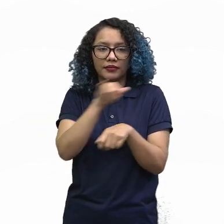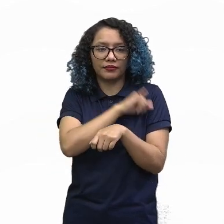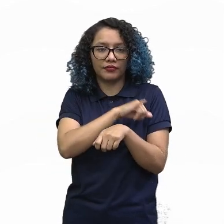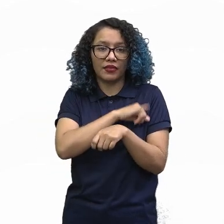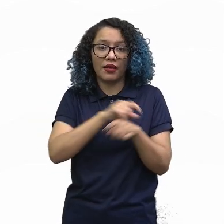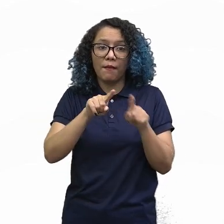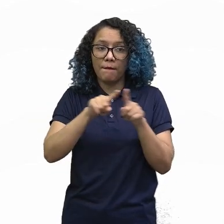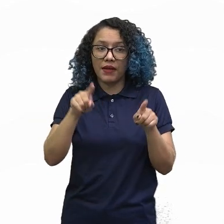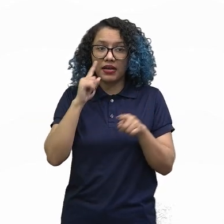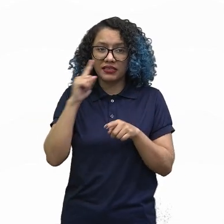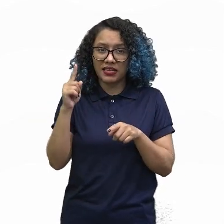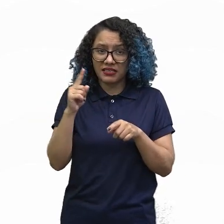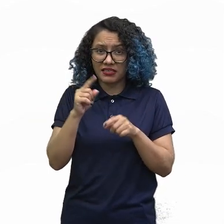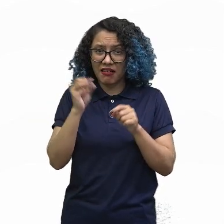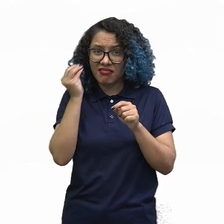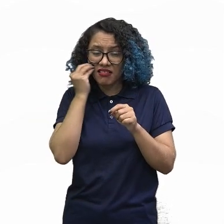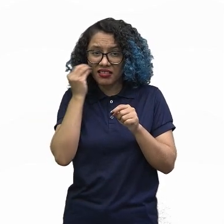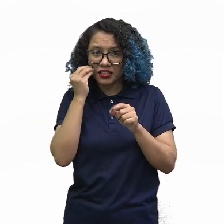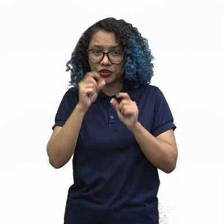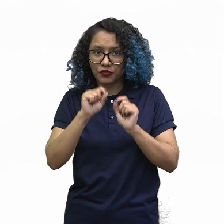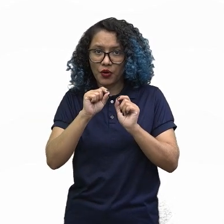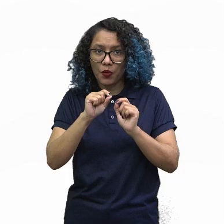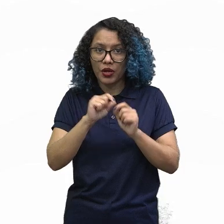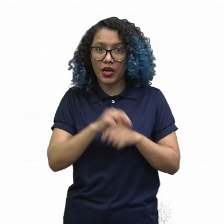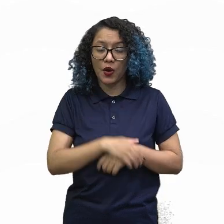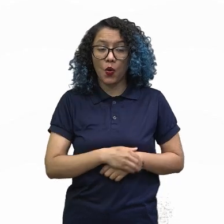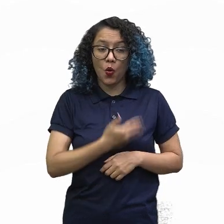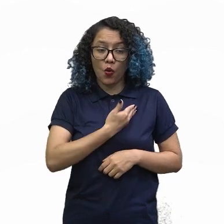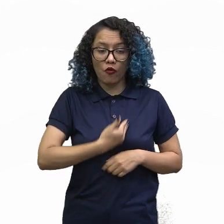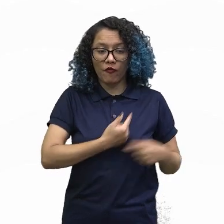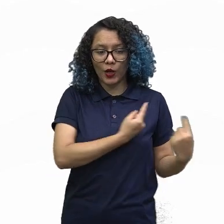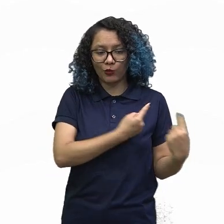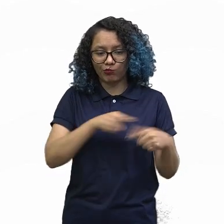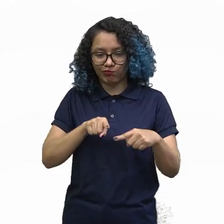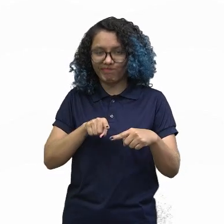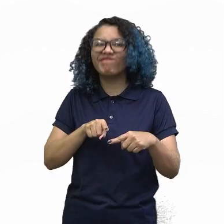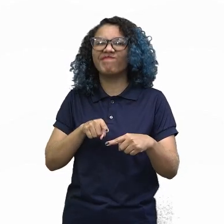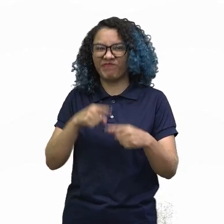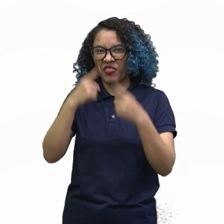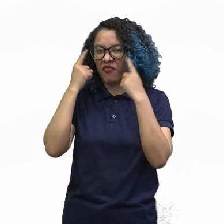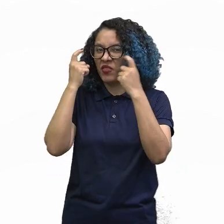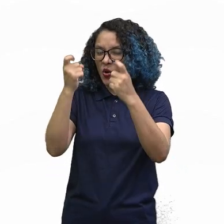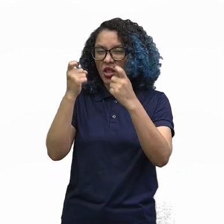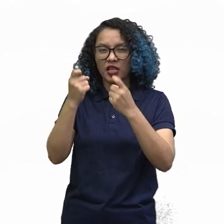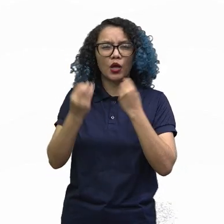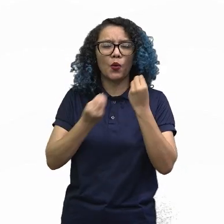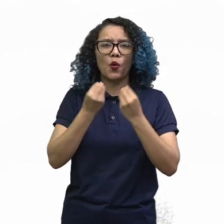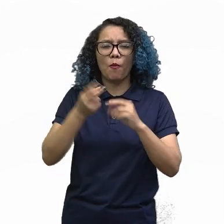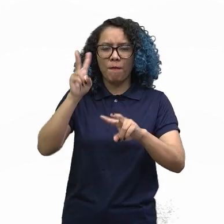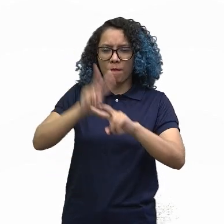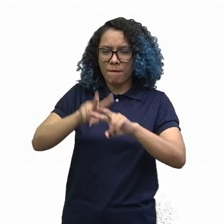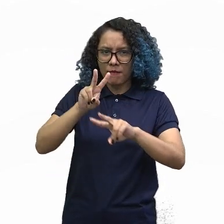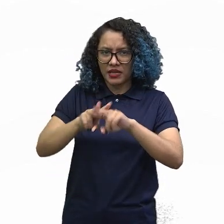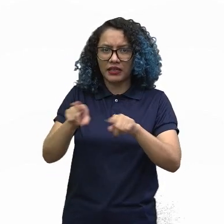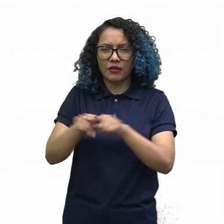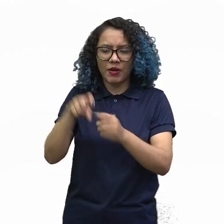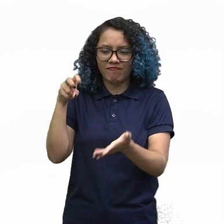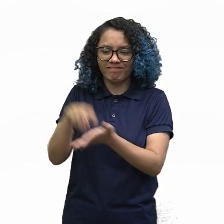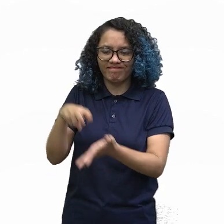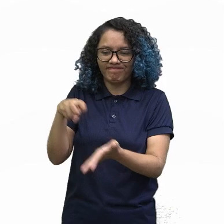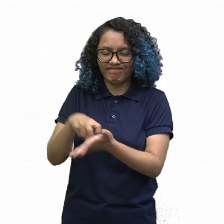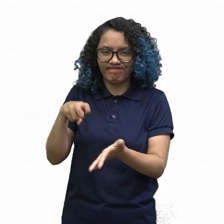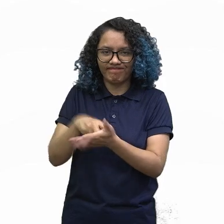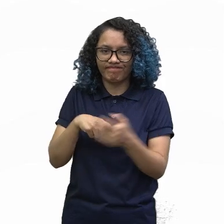vai sofrer reação. O Vargas, ele reagiu de forma muito dura, prendendo e torturando os simpatizantes